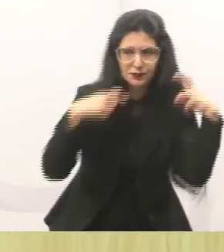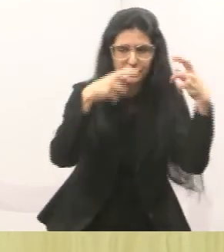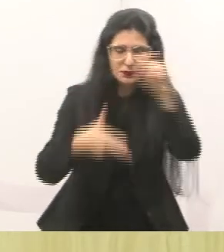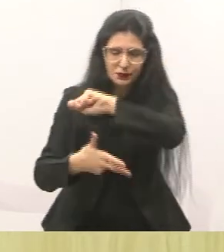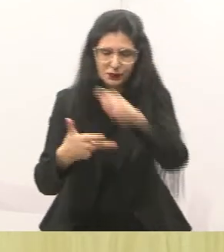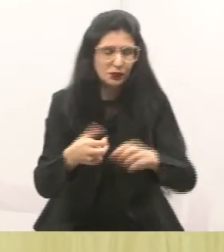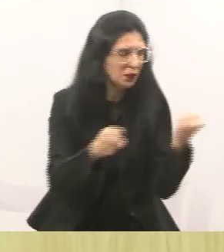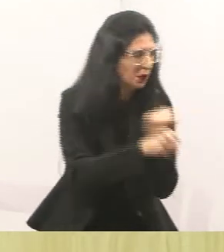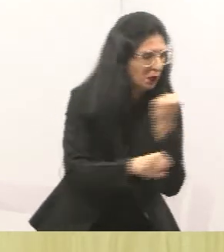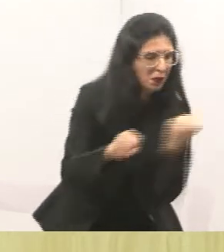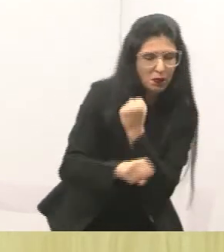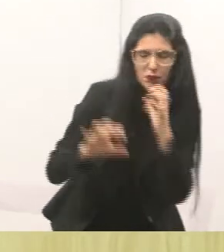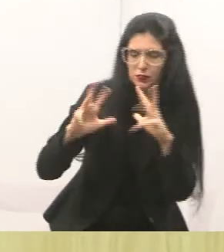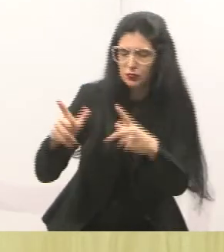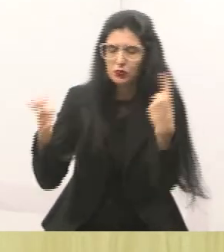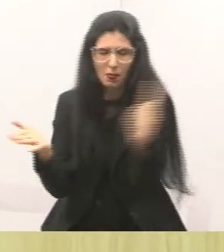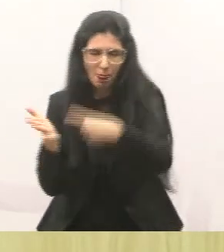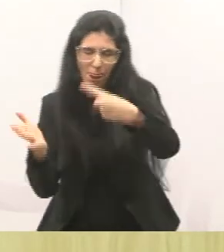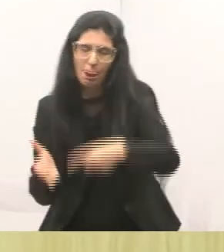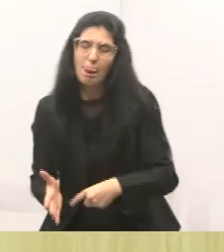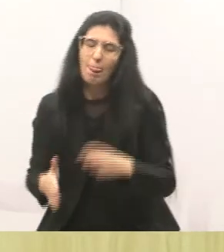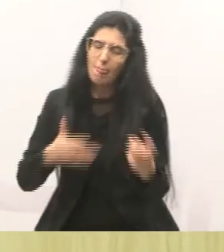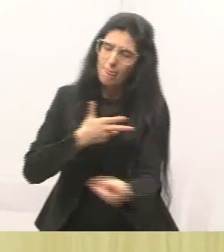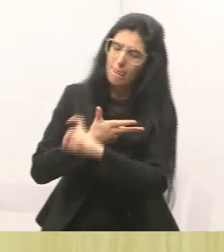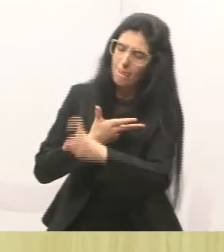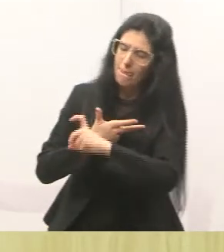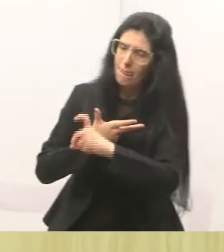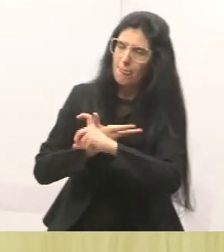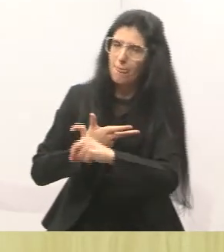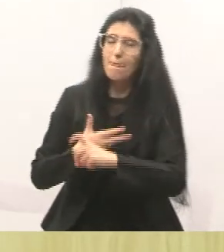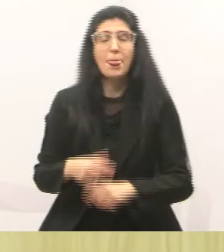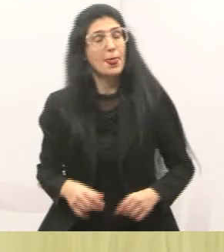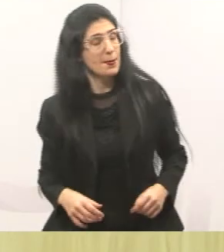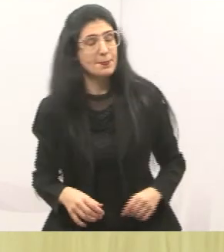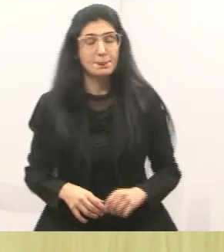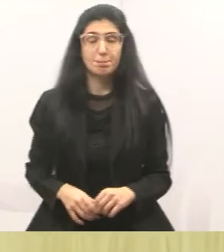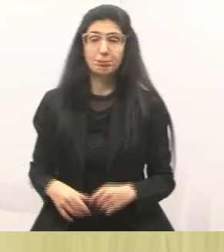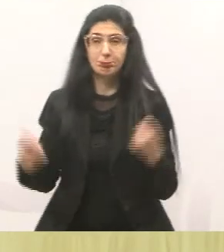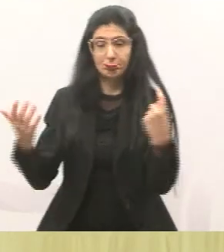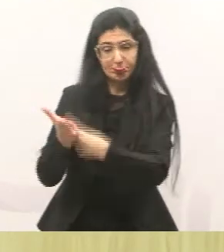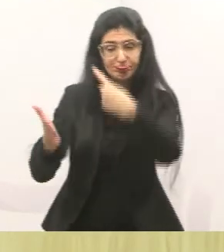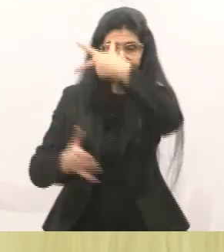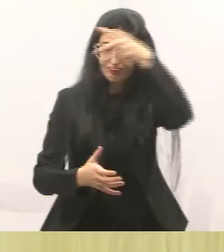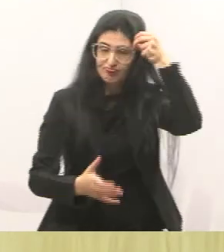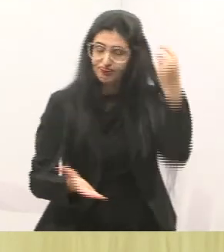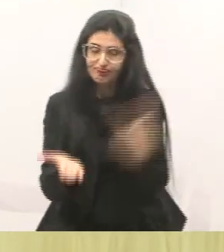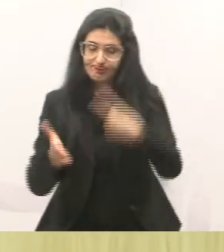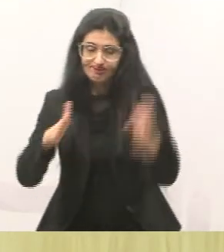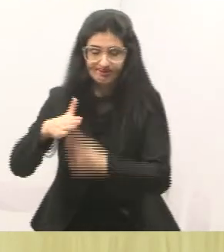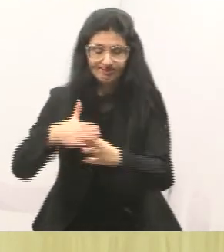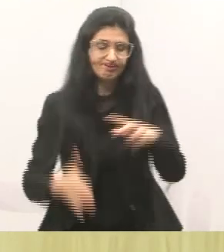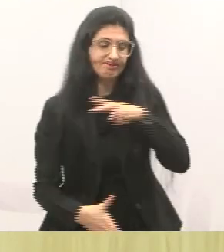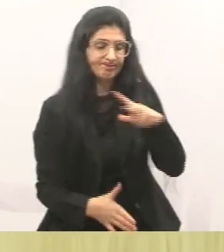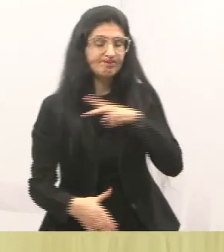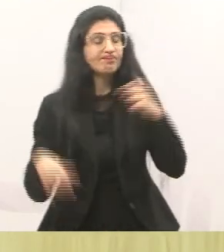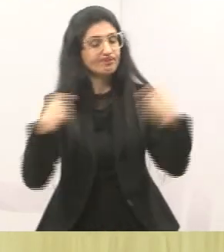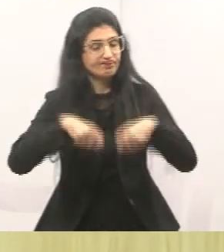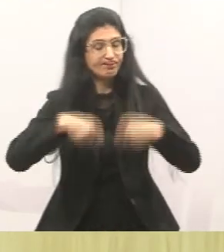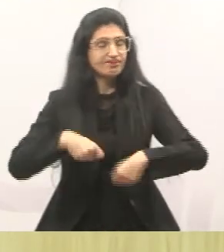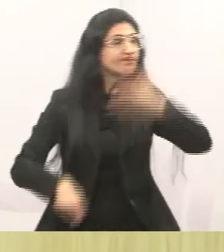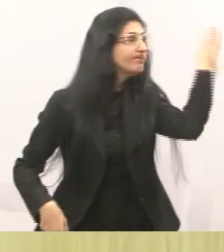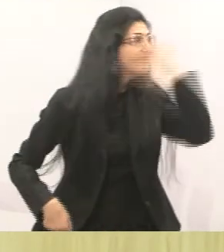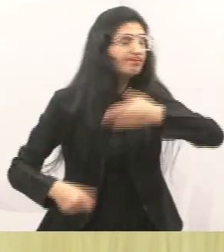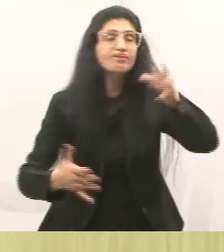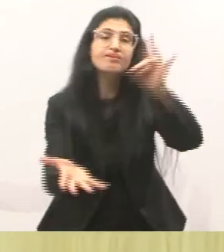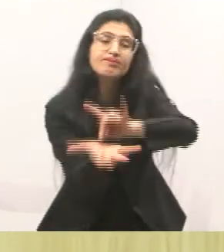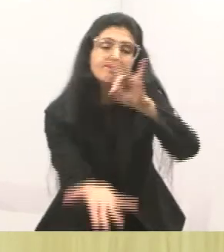obras e contratos firmados pelo Poder Executivo, e considerando a necessidade de se garantir a transparência e a divulgação do emprego